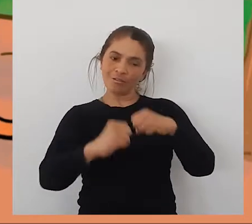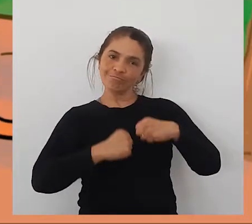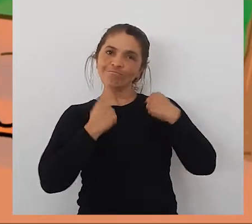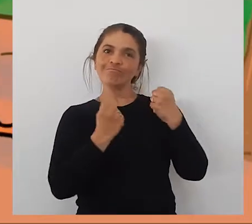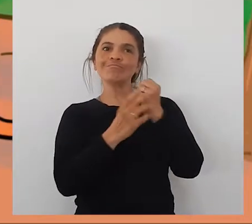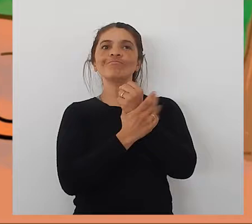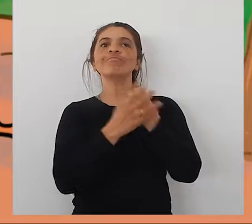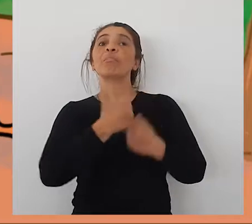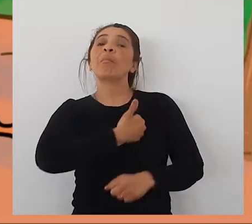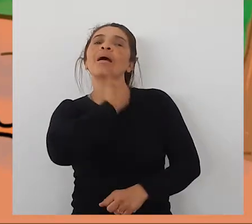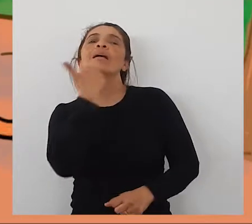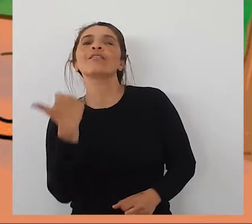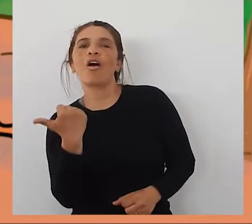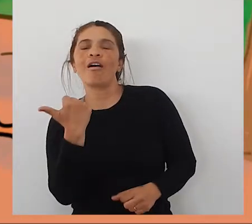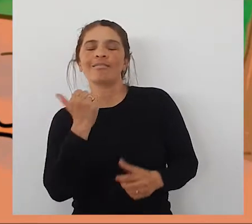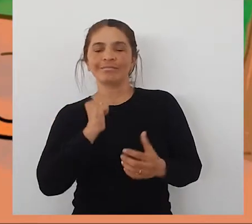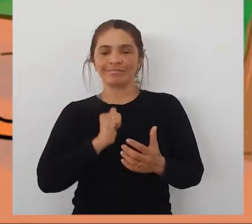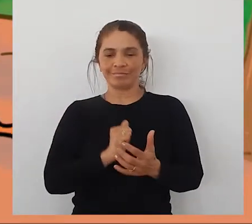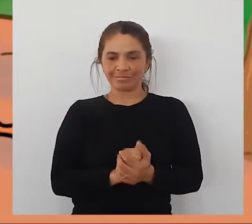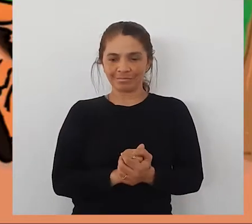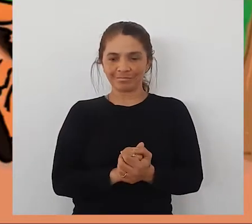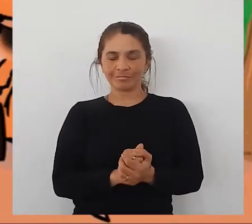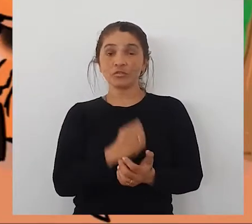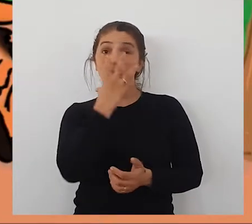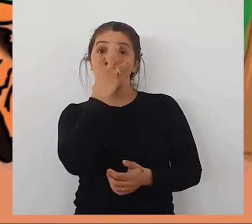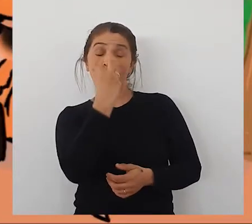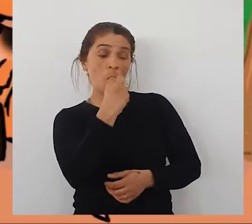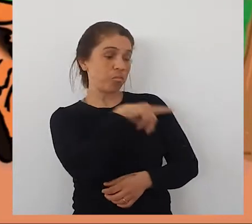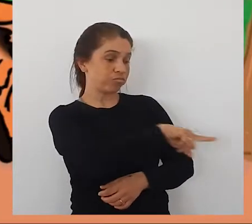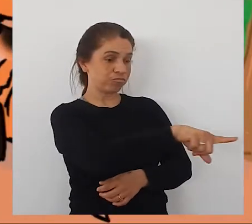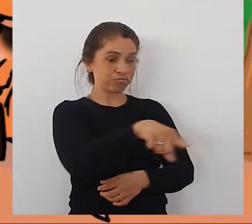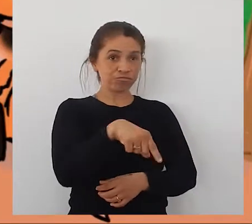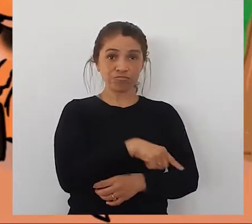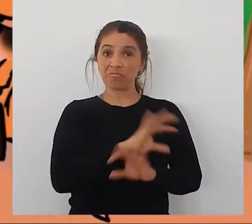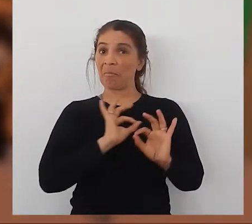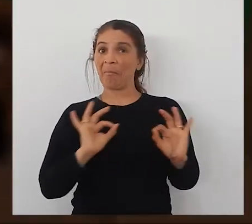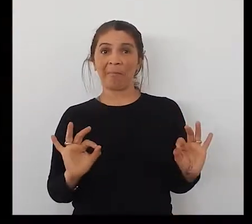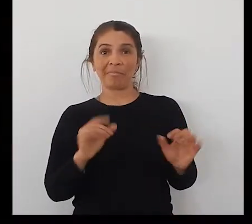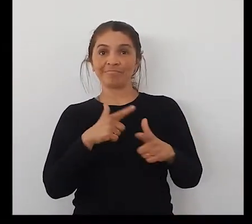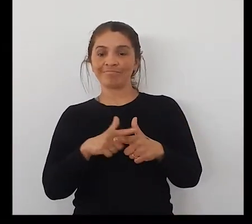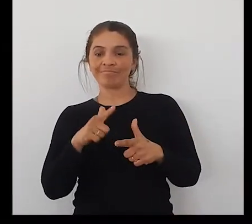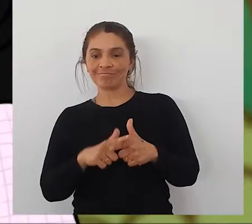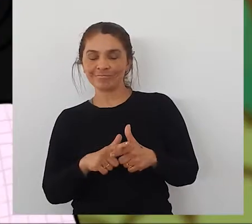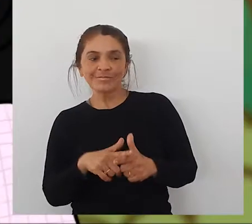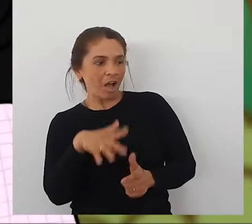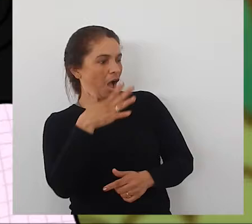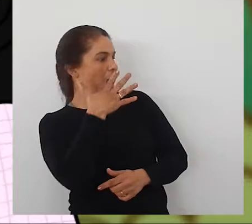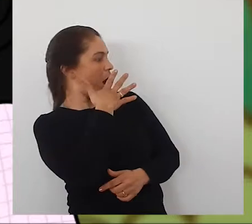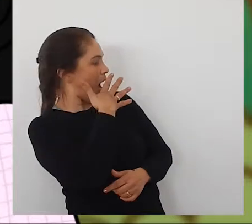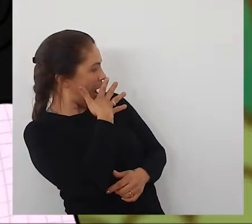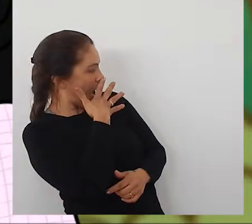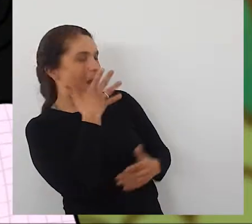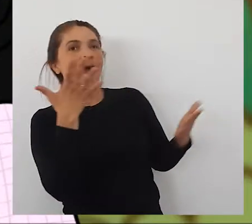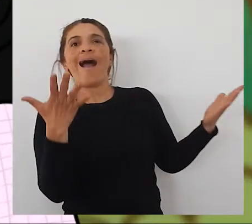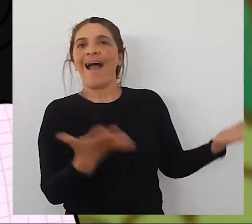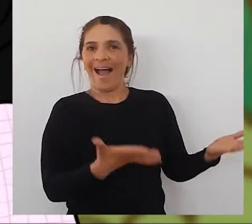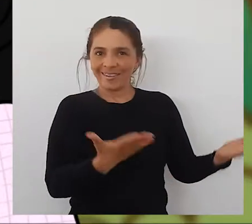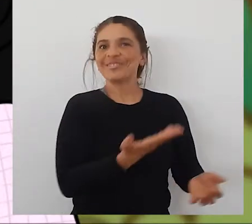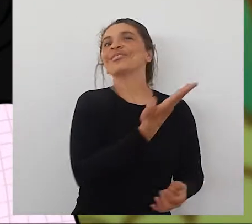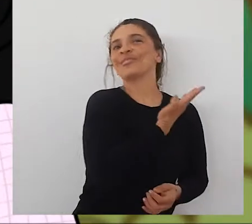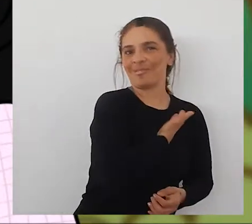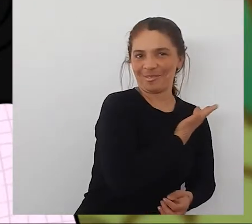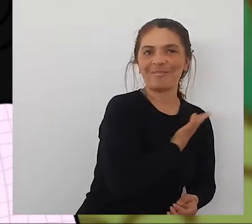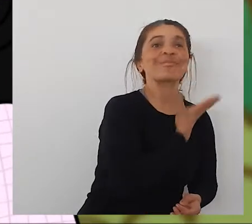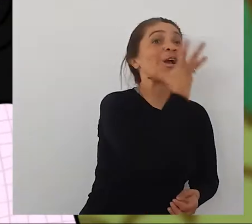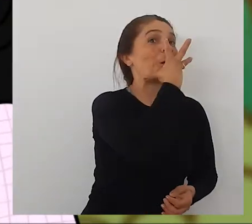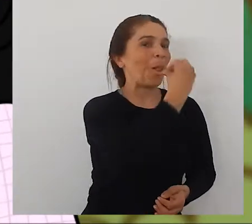segurança. Minha Nossa Senhora, agora sou amiga